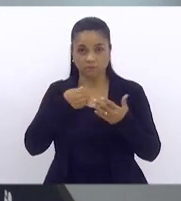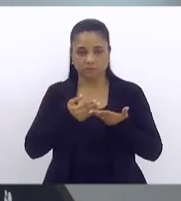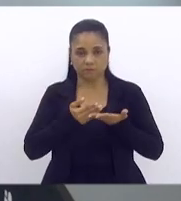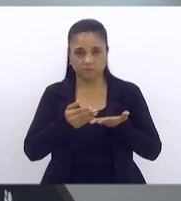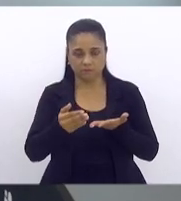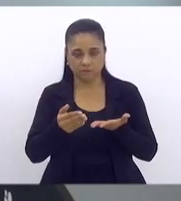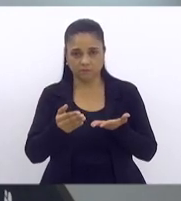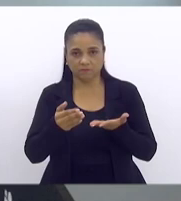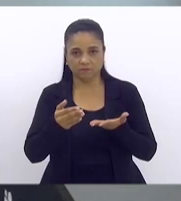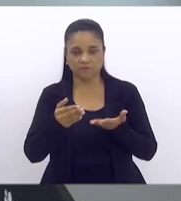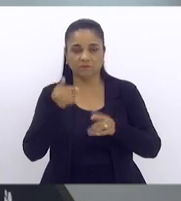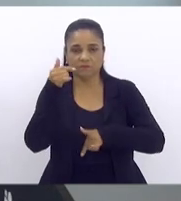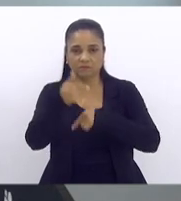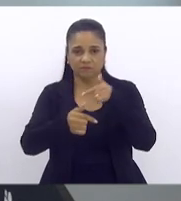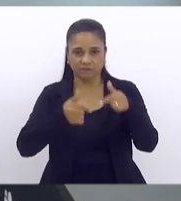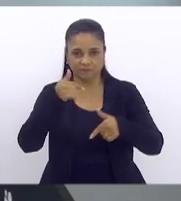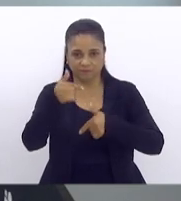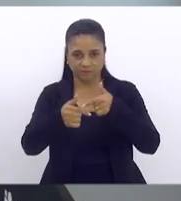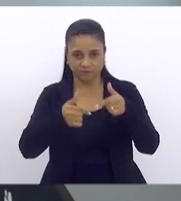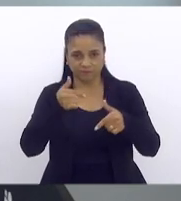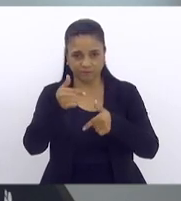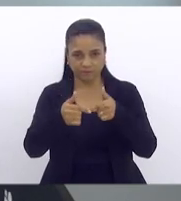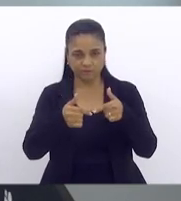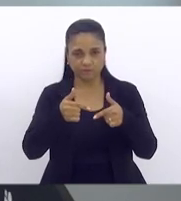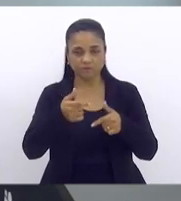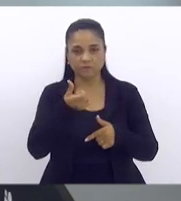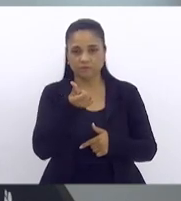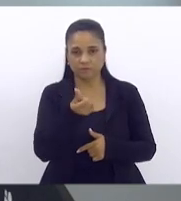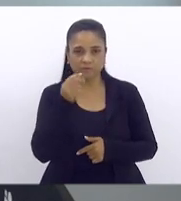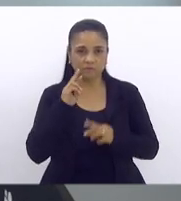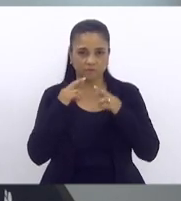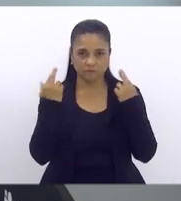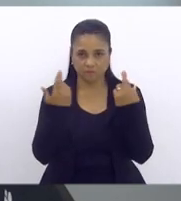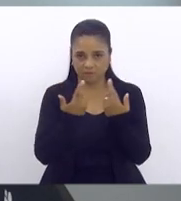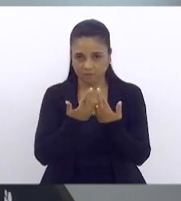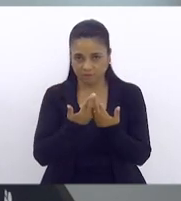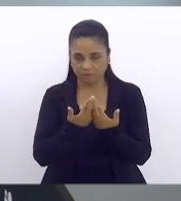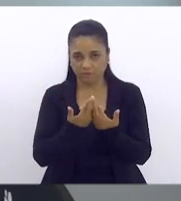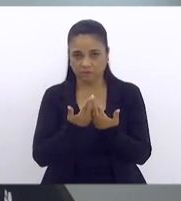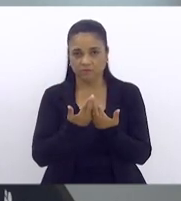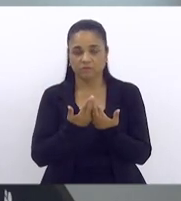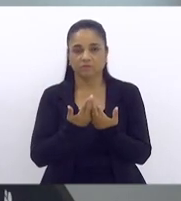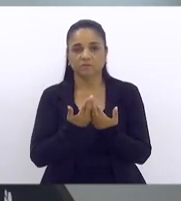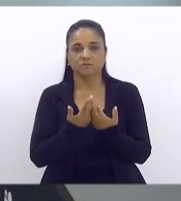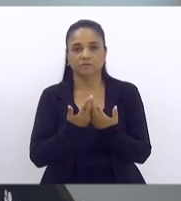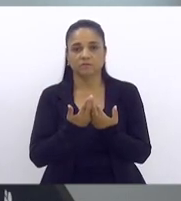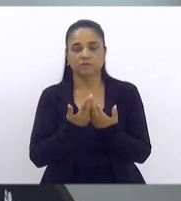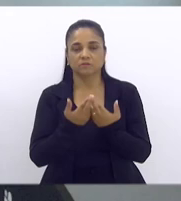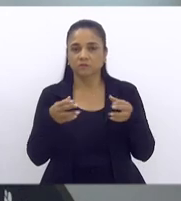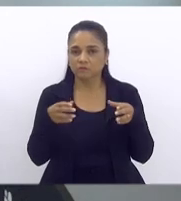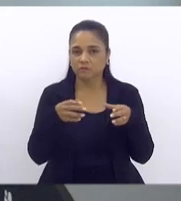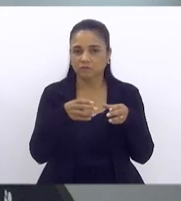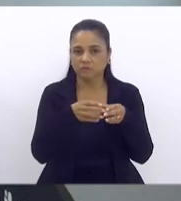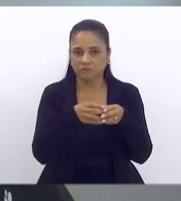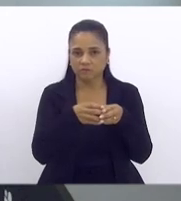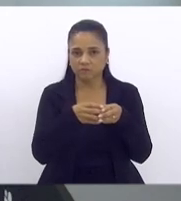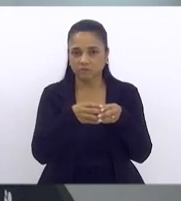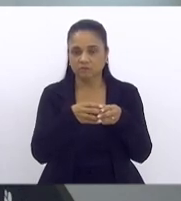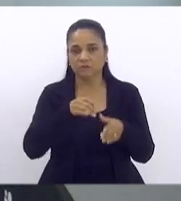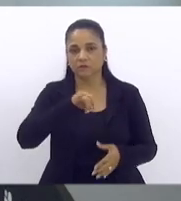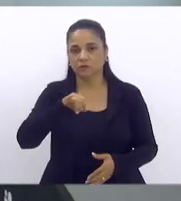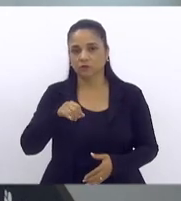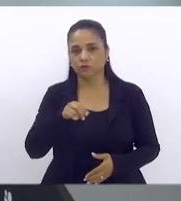iniciada os trabalhos da sexta reunião ordinária com a oitiva da senhora